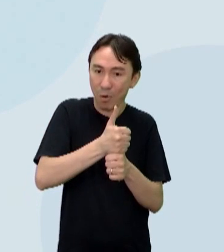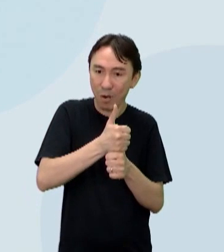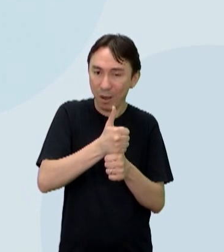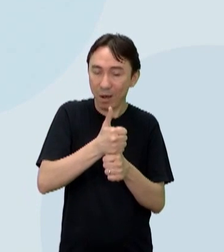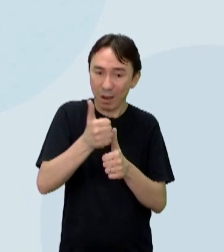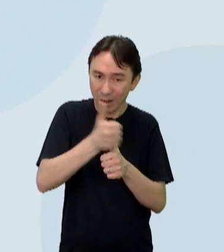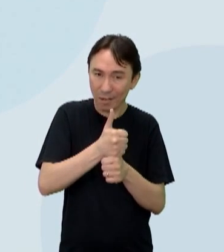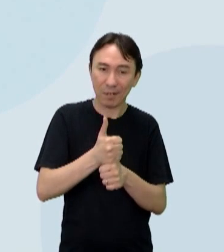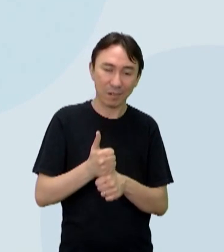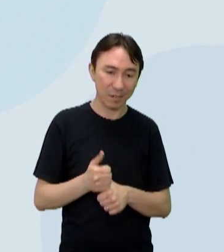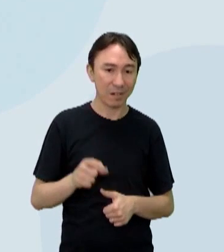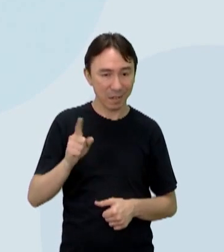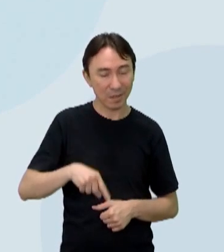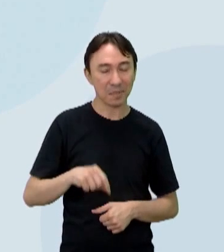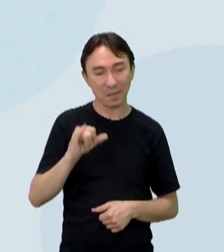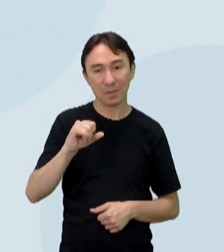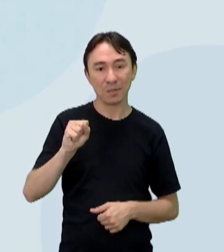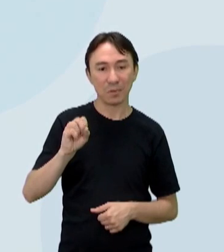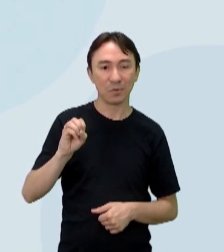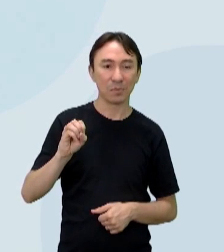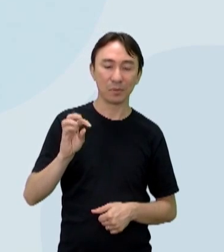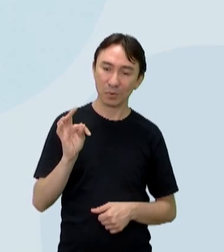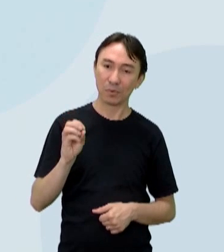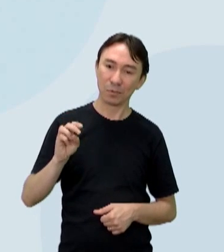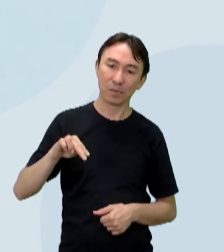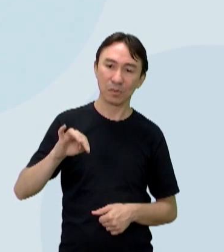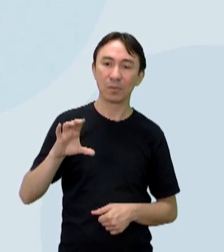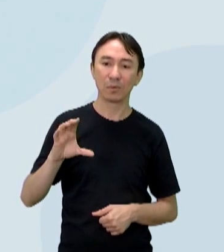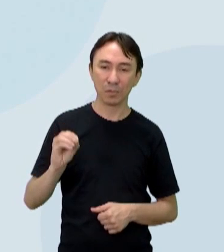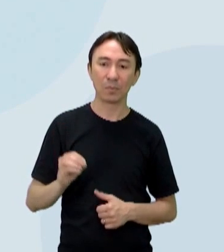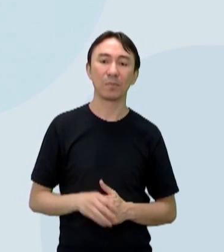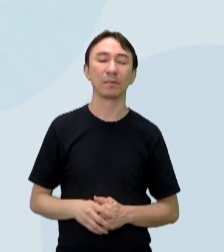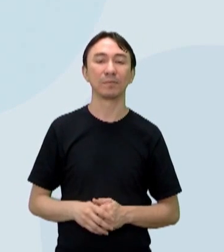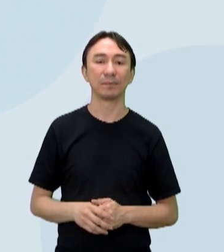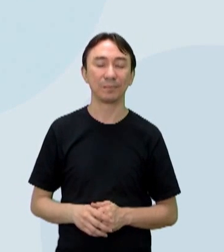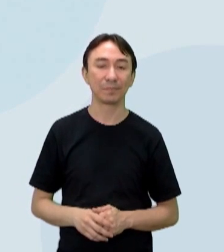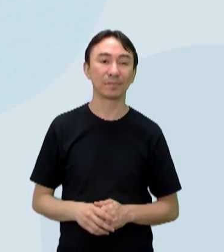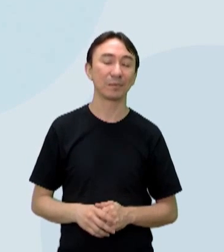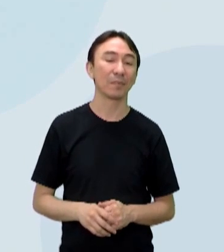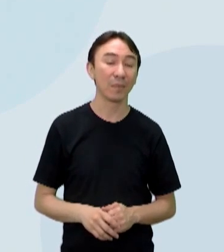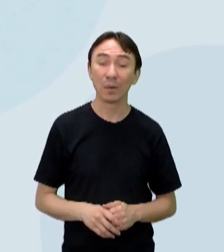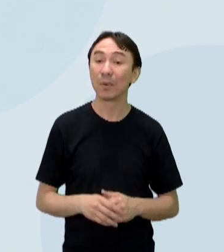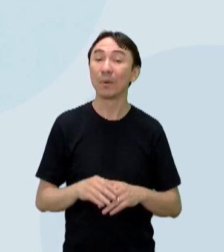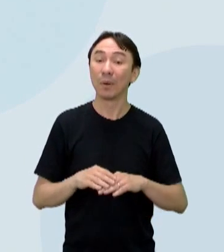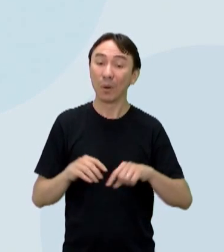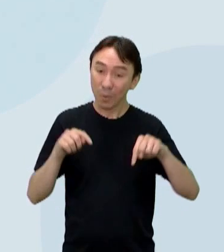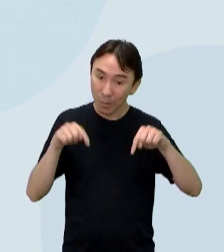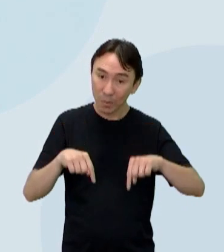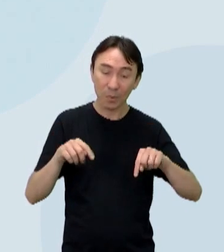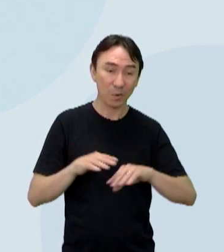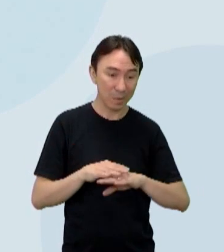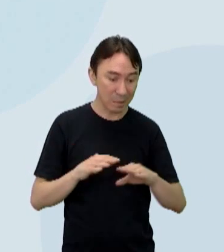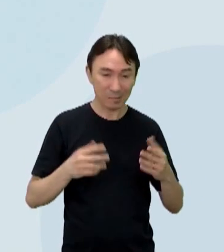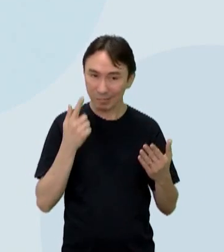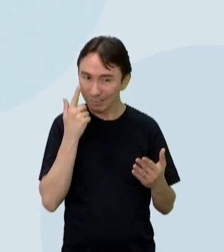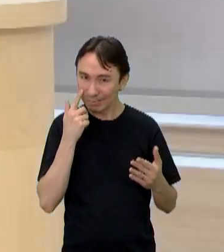ao isotônico. Muito bom. E por hoje Fechou? terminamos as